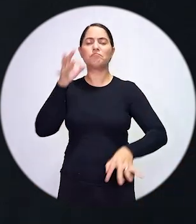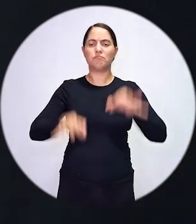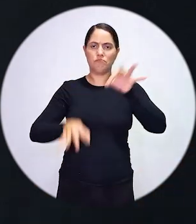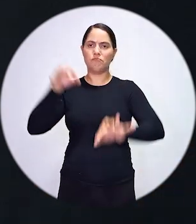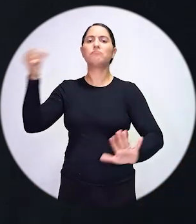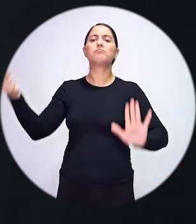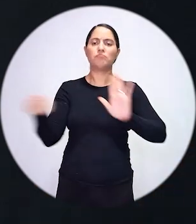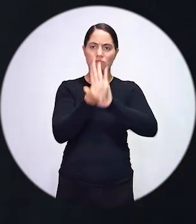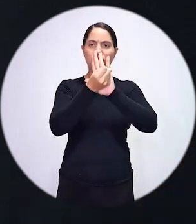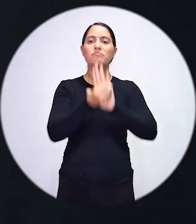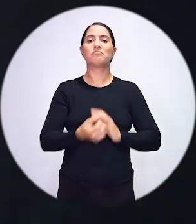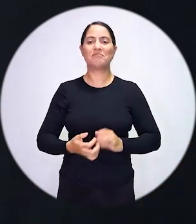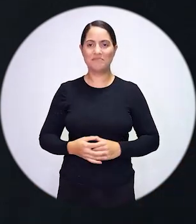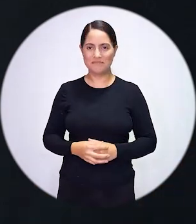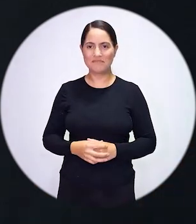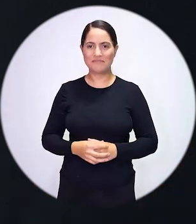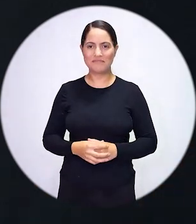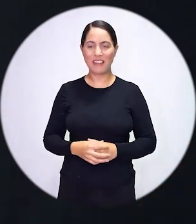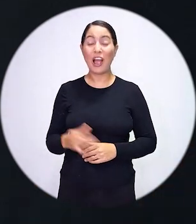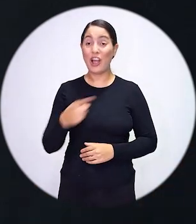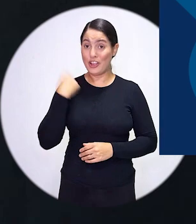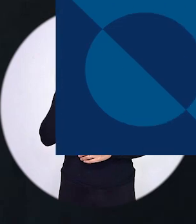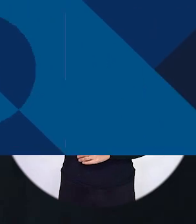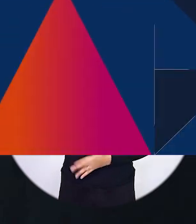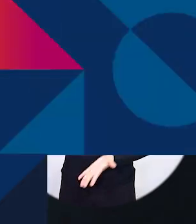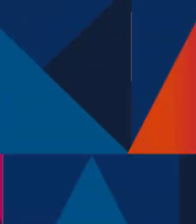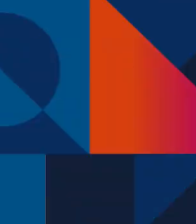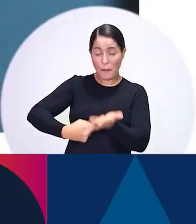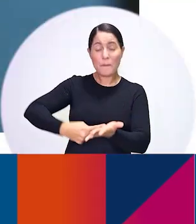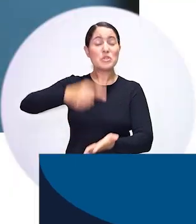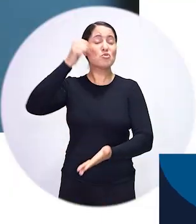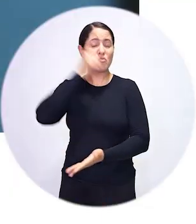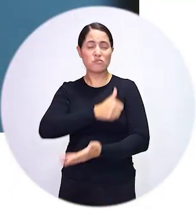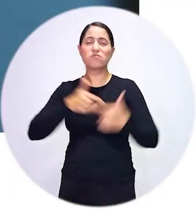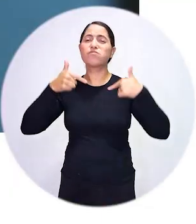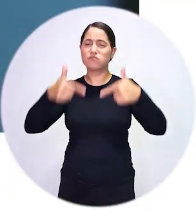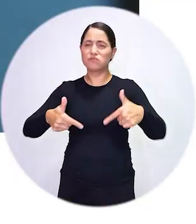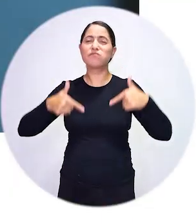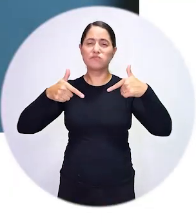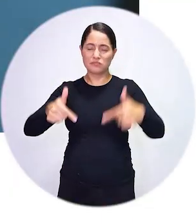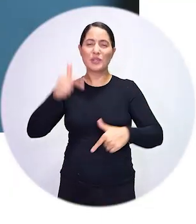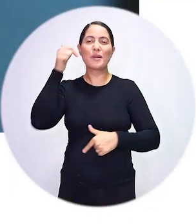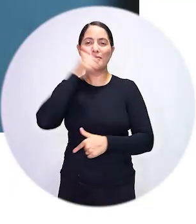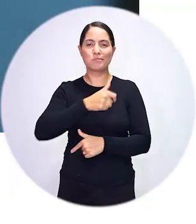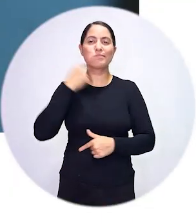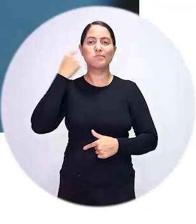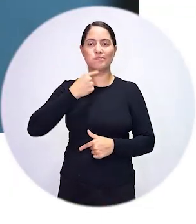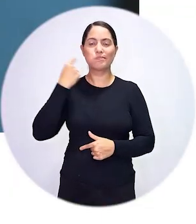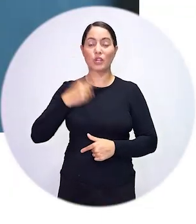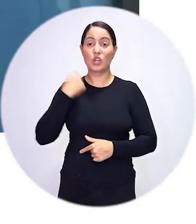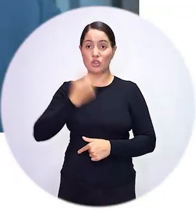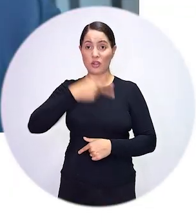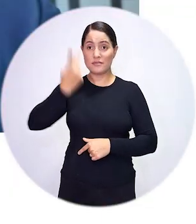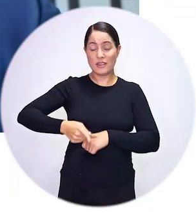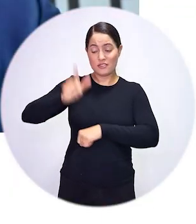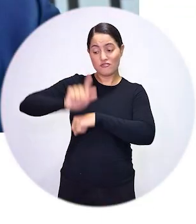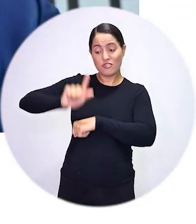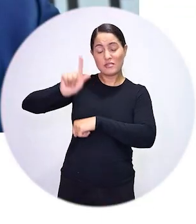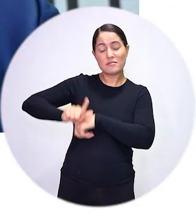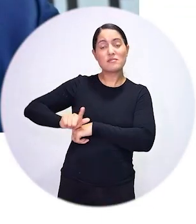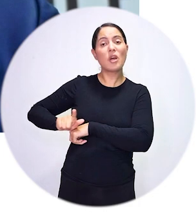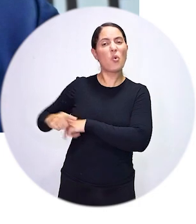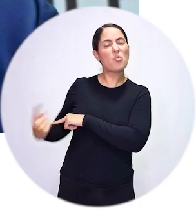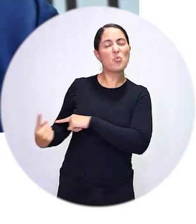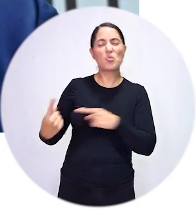ordem é um marco de justiça e de representatividade. Comprometidos com a luta das mulheres